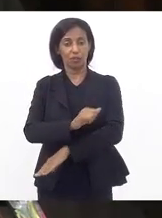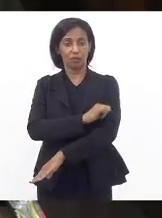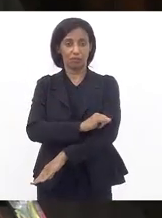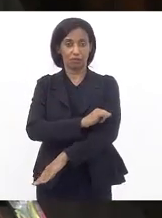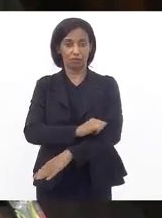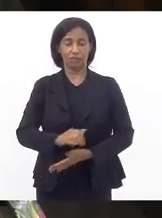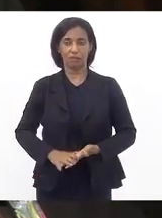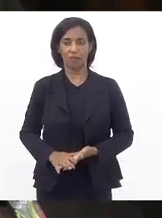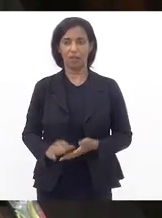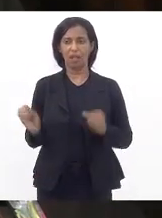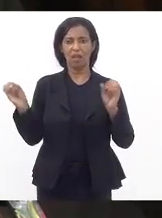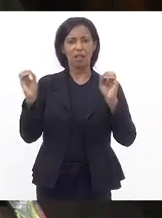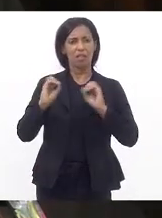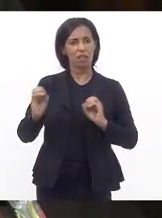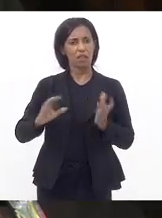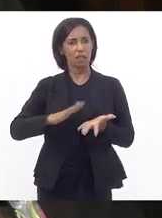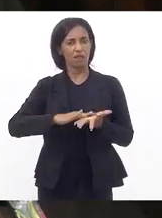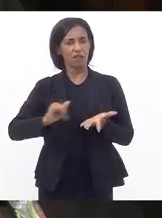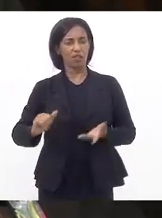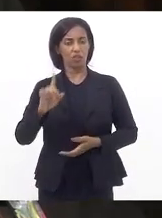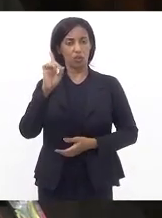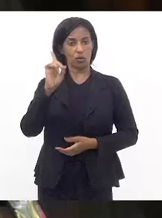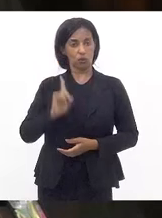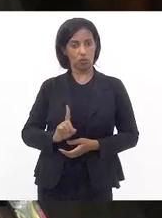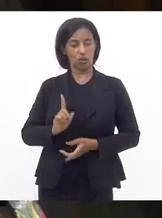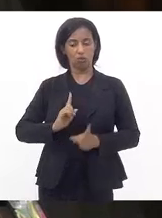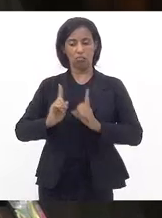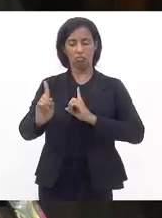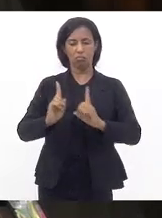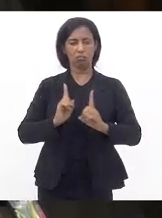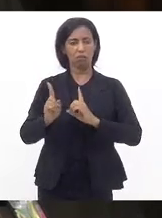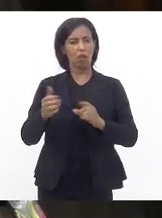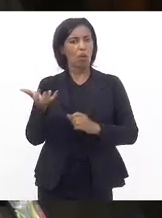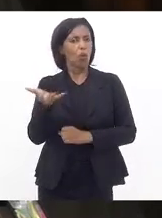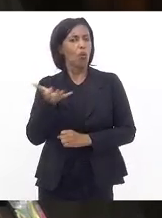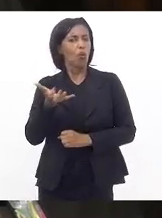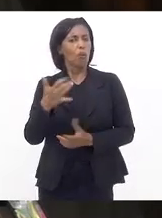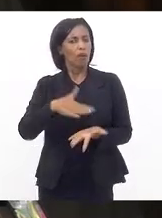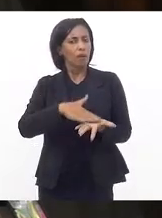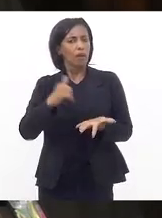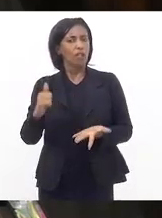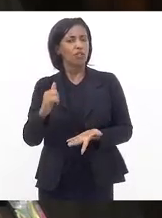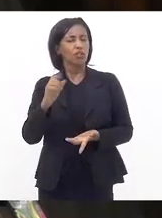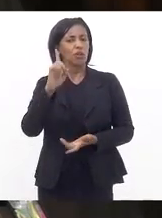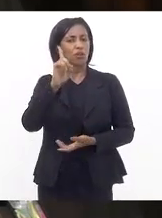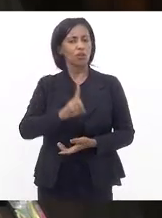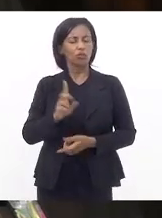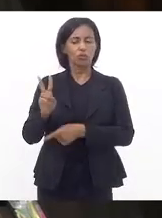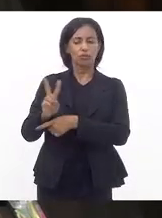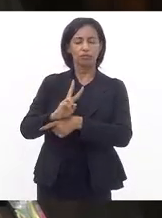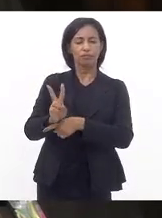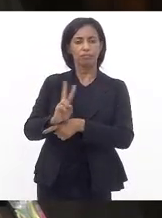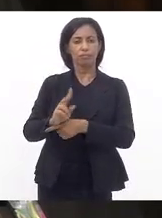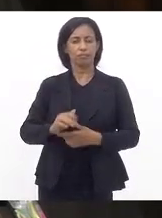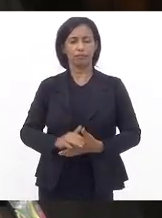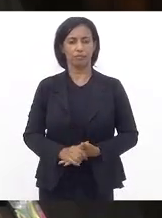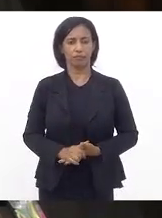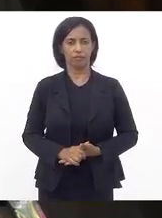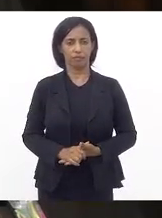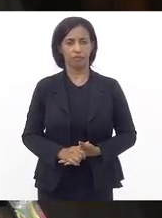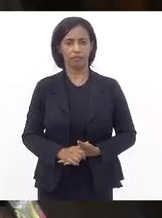Janeiro ninguém vai tirar o nosso direito de dirigir como querem retirar o nosso direito de fiscalização